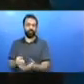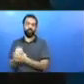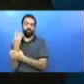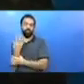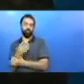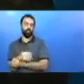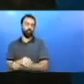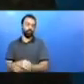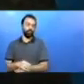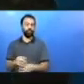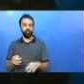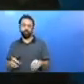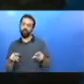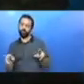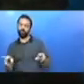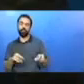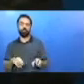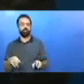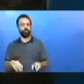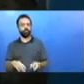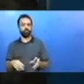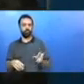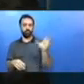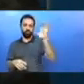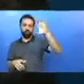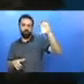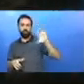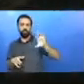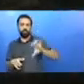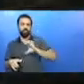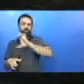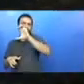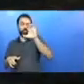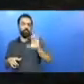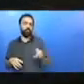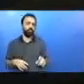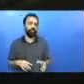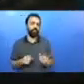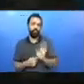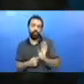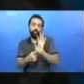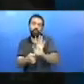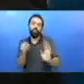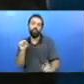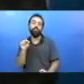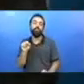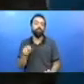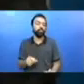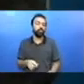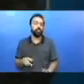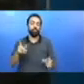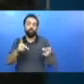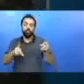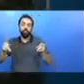pode ser diferente dependendo da região, mas ela é muito interessante. Por quê? Porque ela representa justamente estes